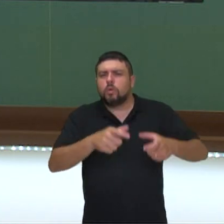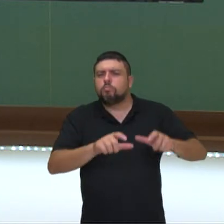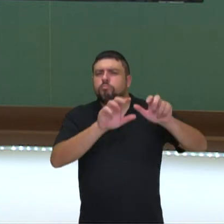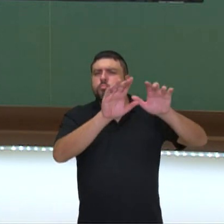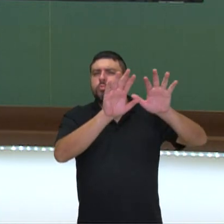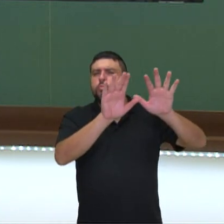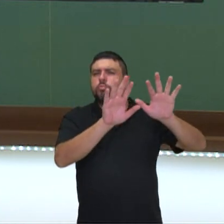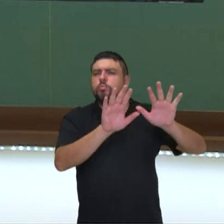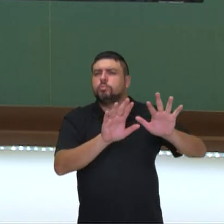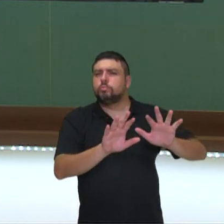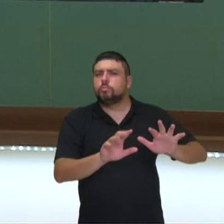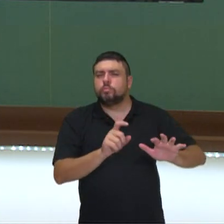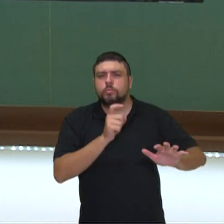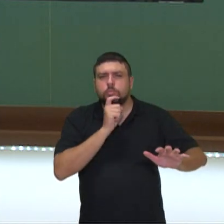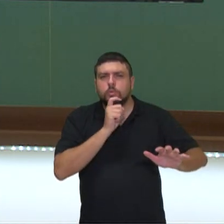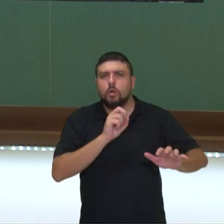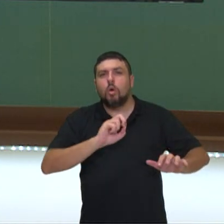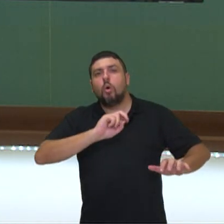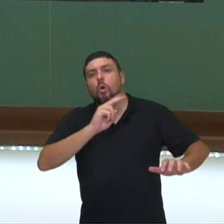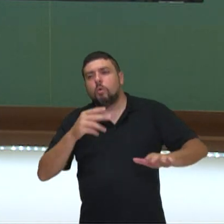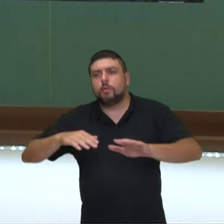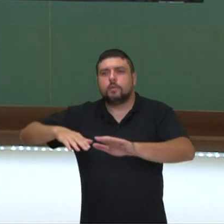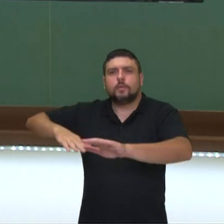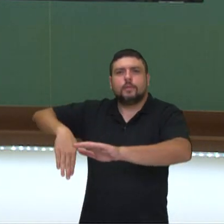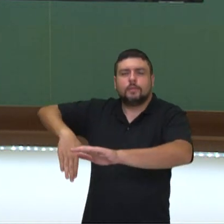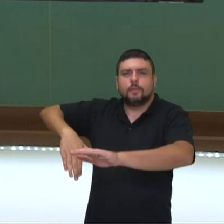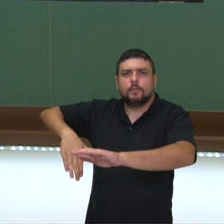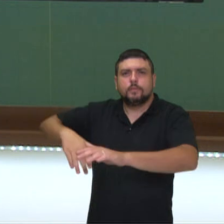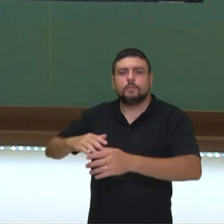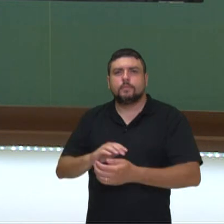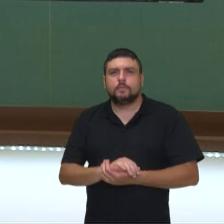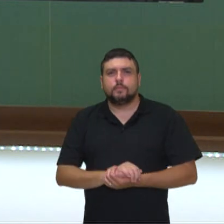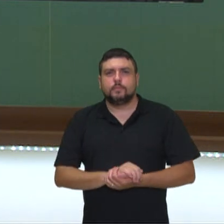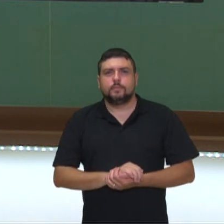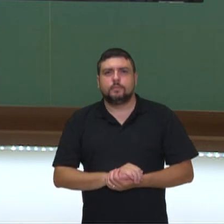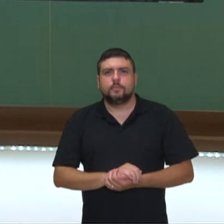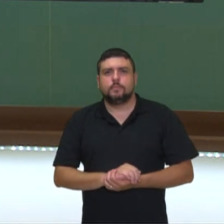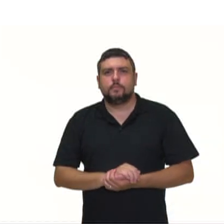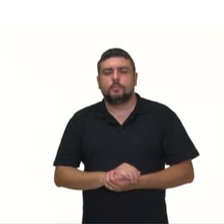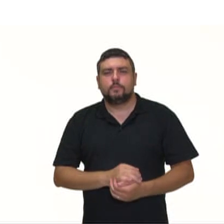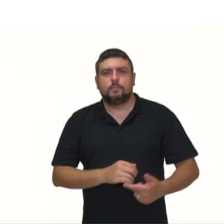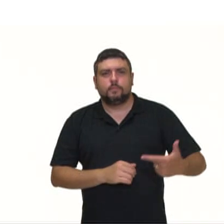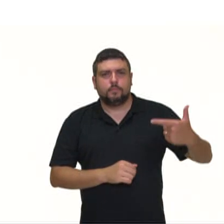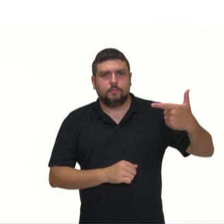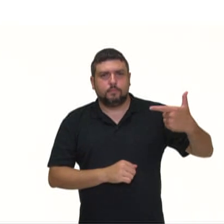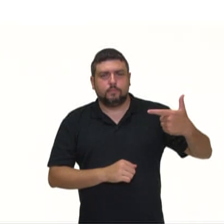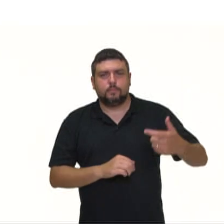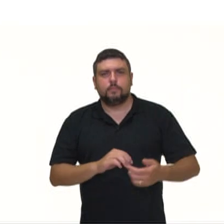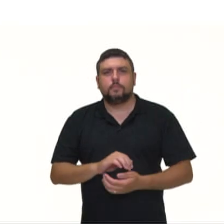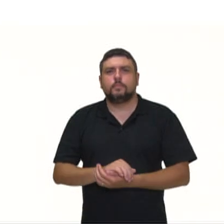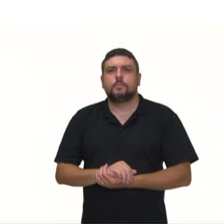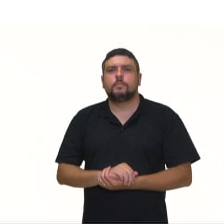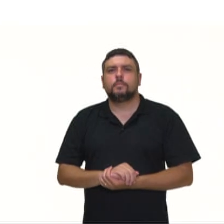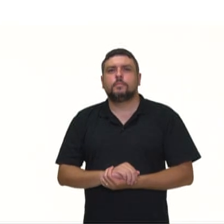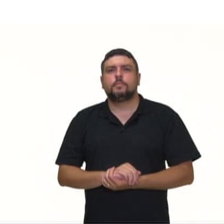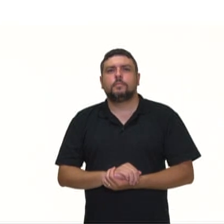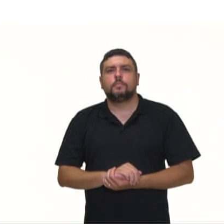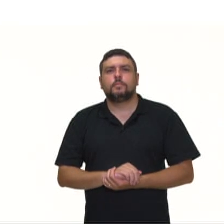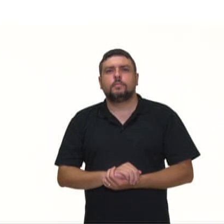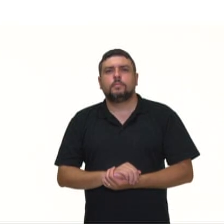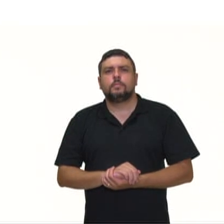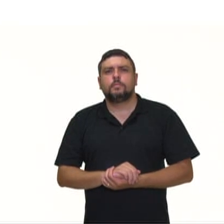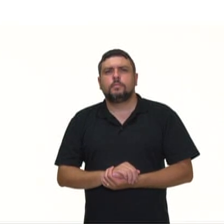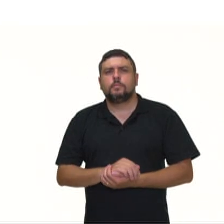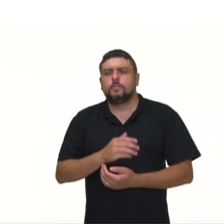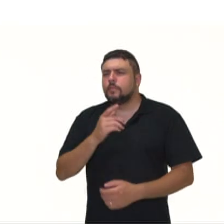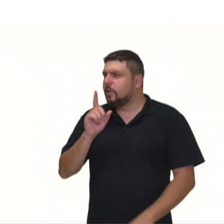bastante ou na praia? 2. What is this guy's job? O que esse cara está fazendo aqui, pessoal?